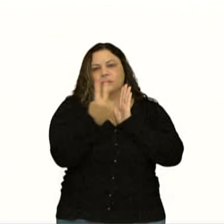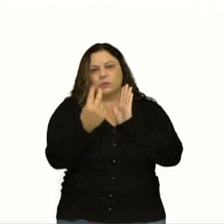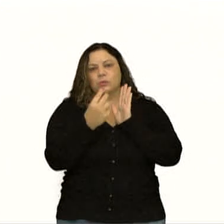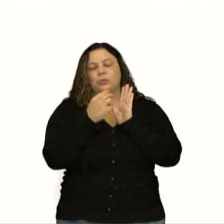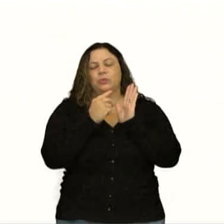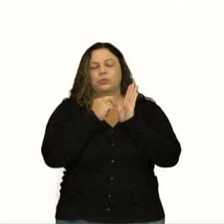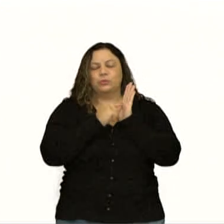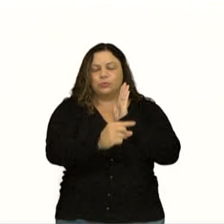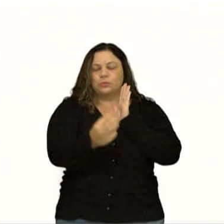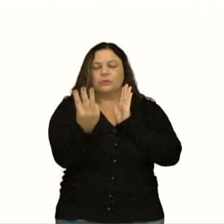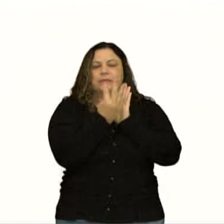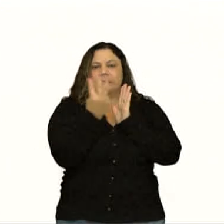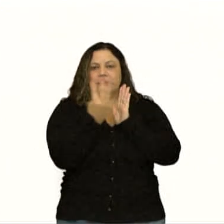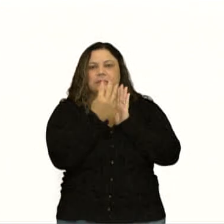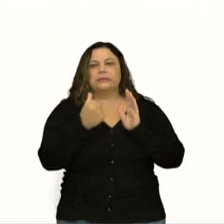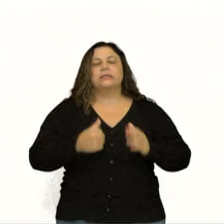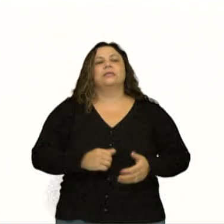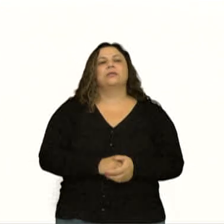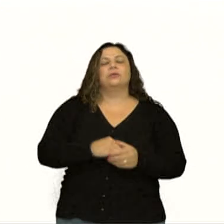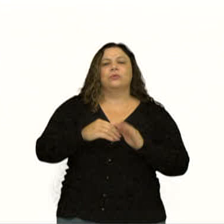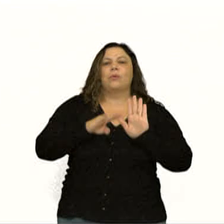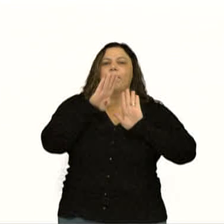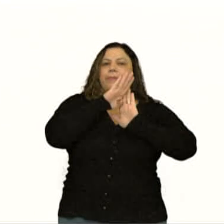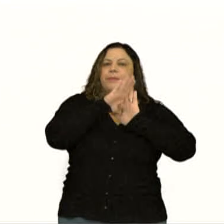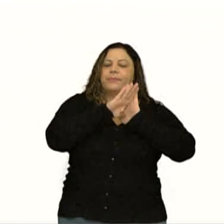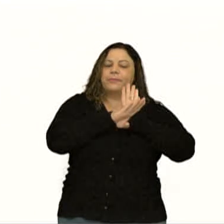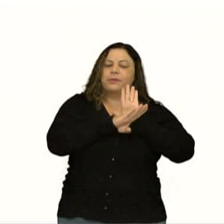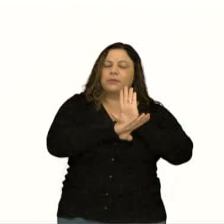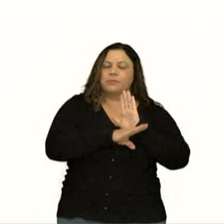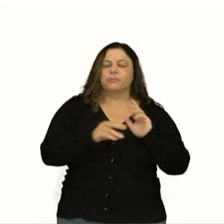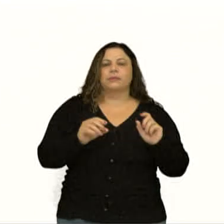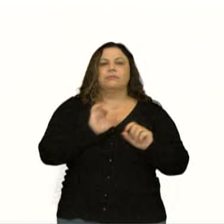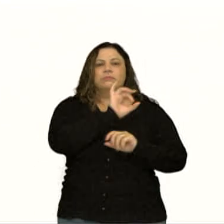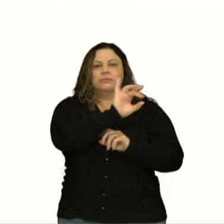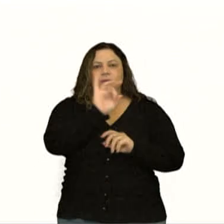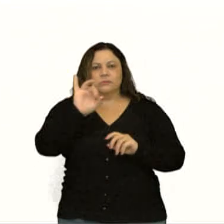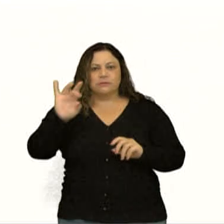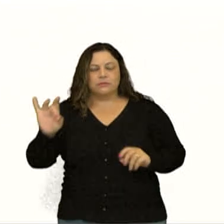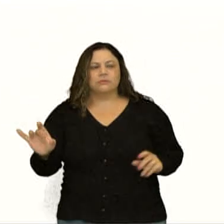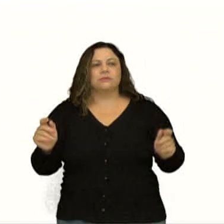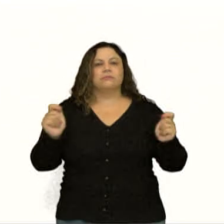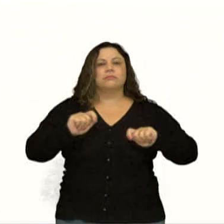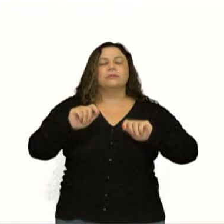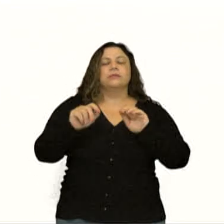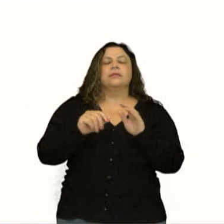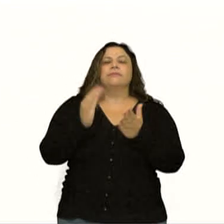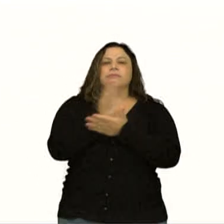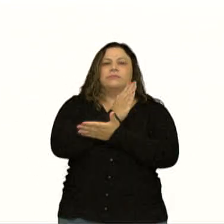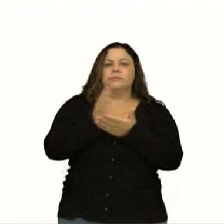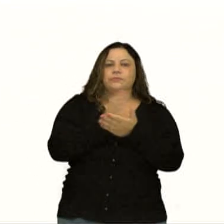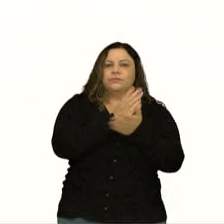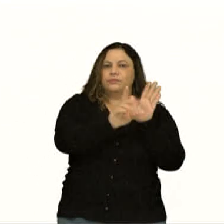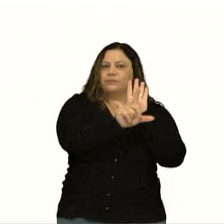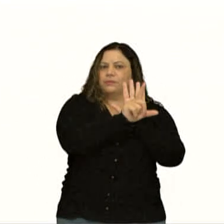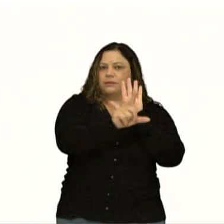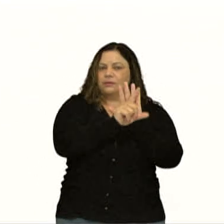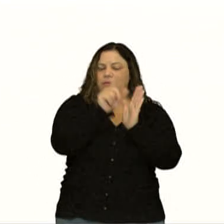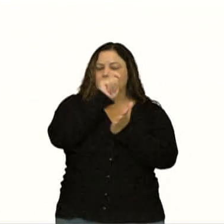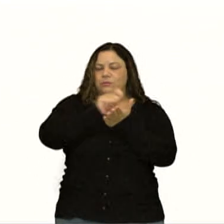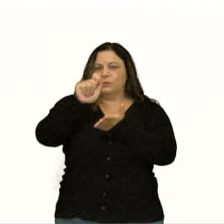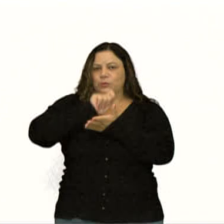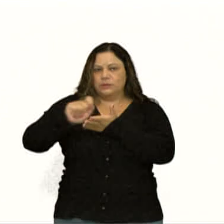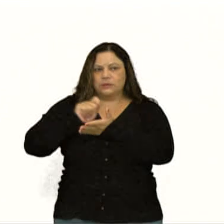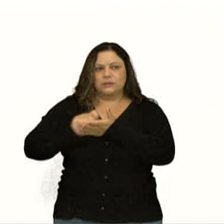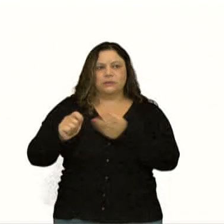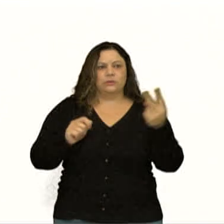vai falando, artigo 23º, está lá. Então, cada uma das partes se divide em uma lei, um escrito forense,